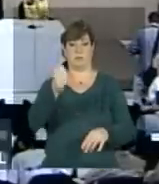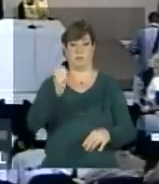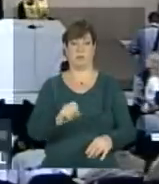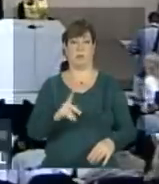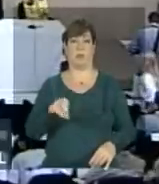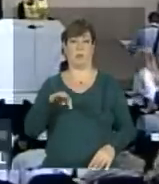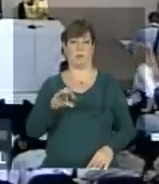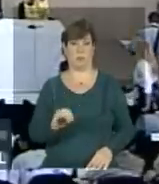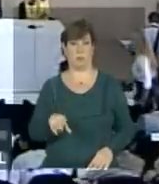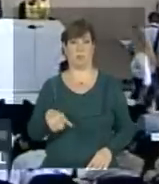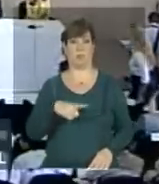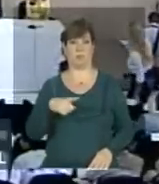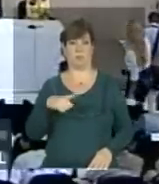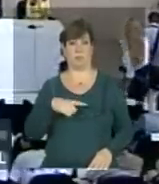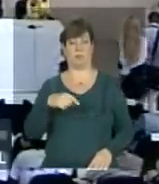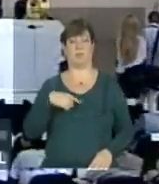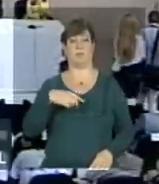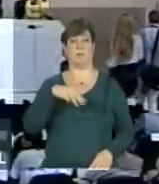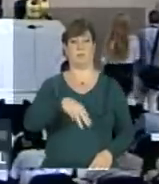do Trabalho e Emprego.